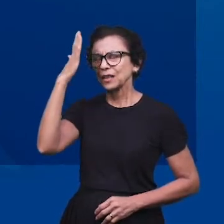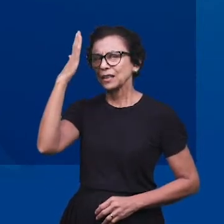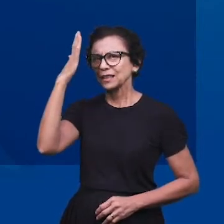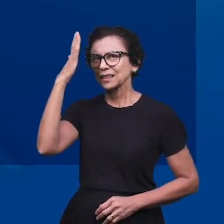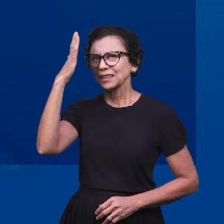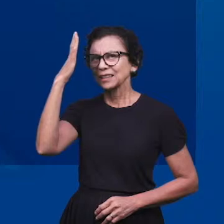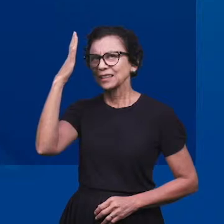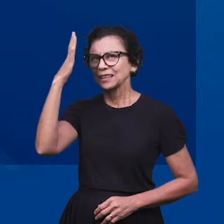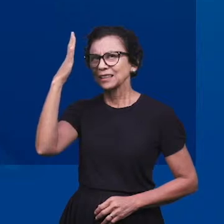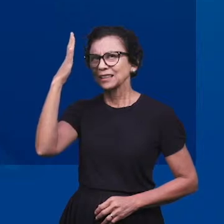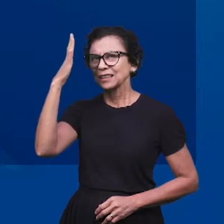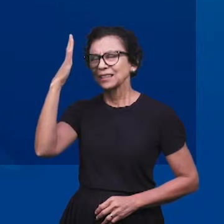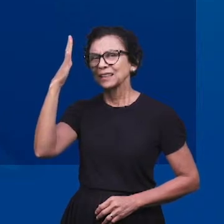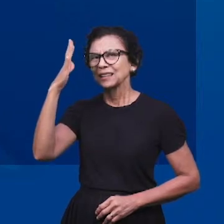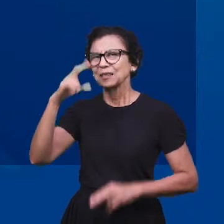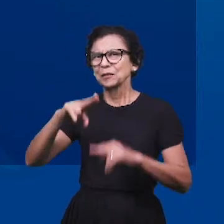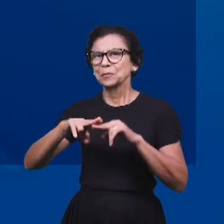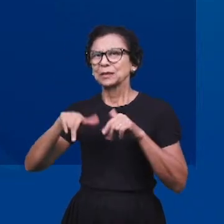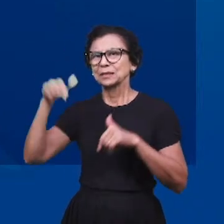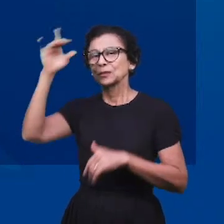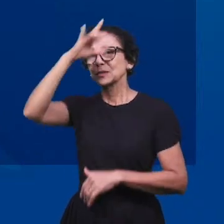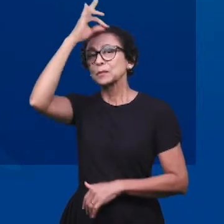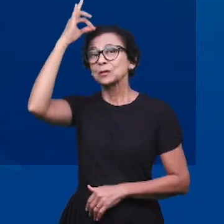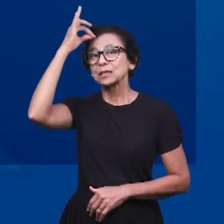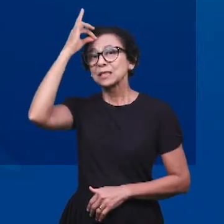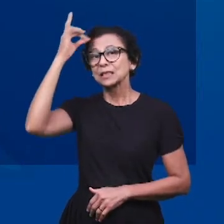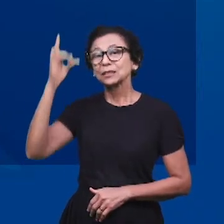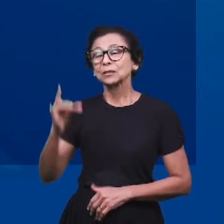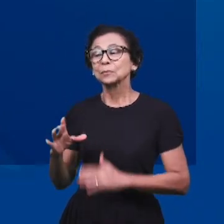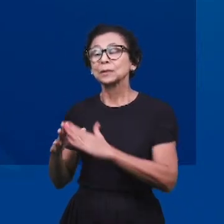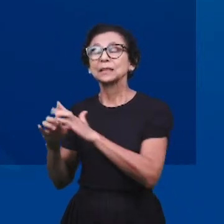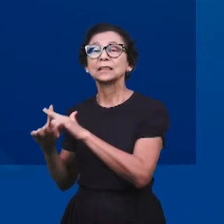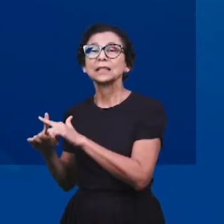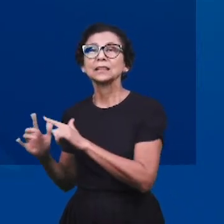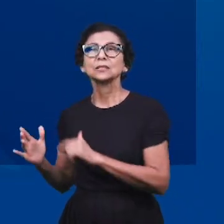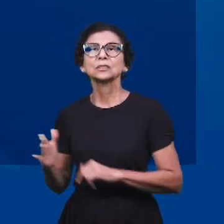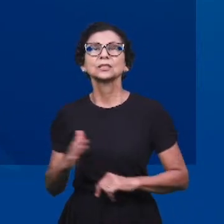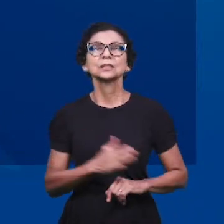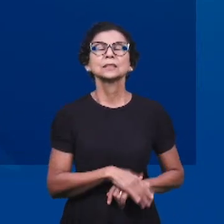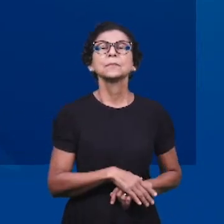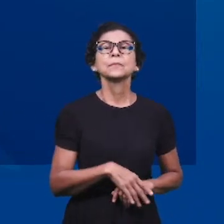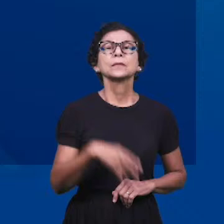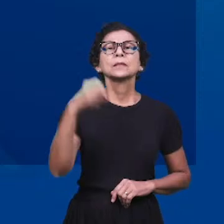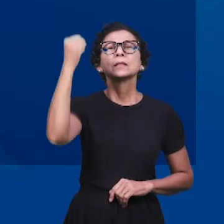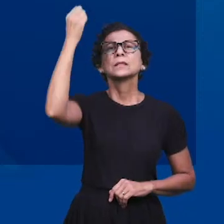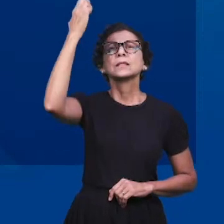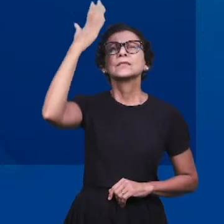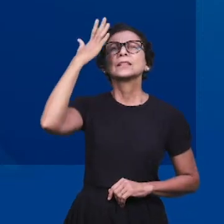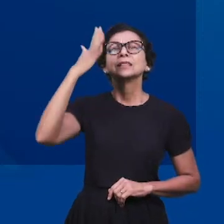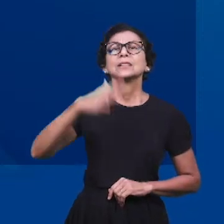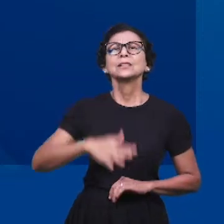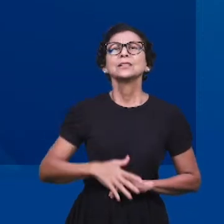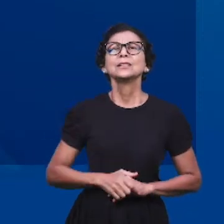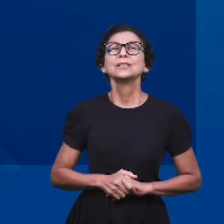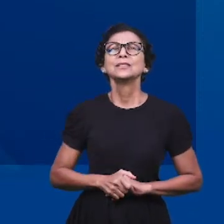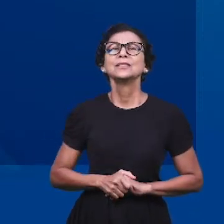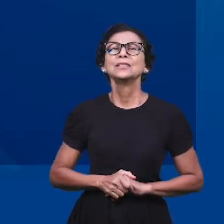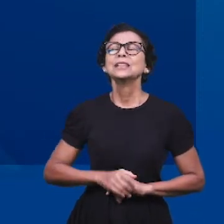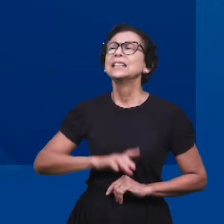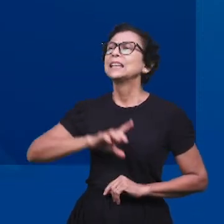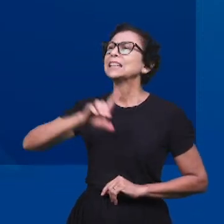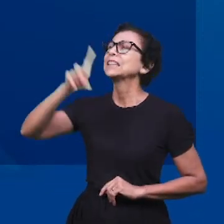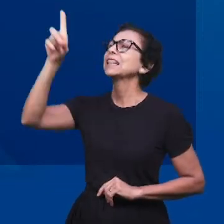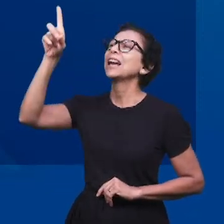Pai. Heitor, lendo os dois textos, nós entendemos que as revelações vieram de Deus.